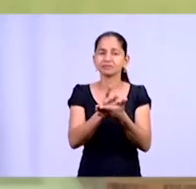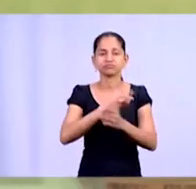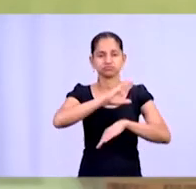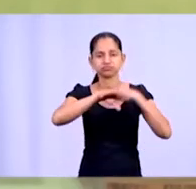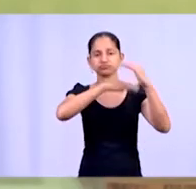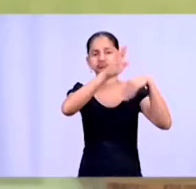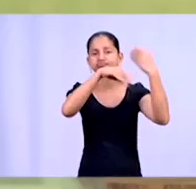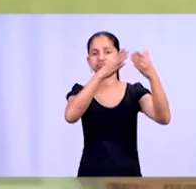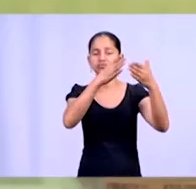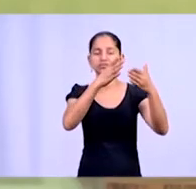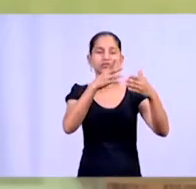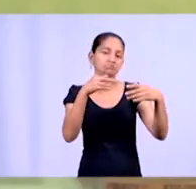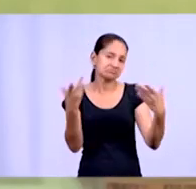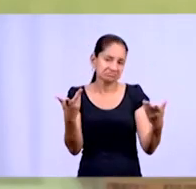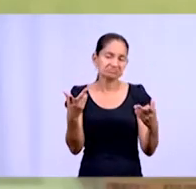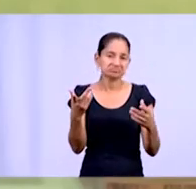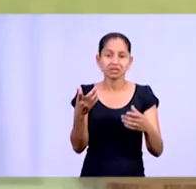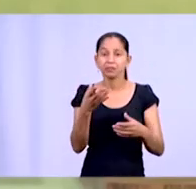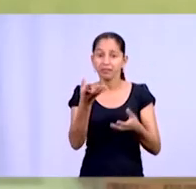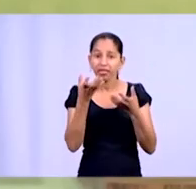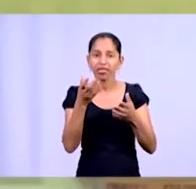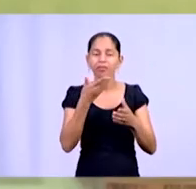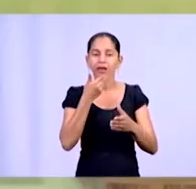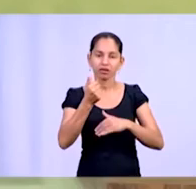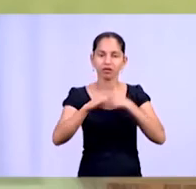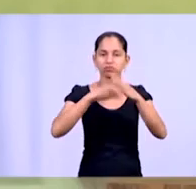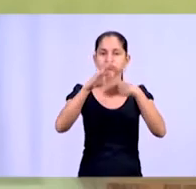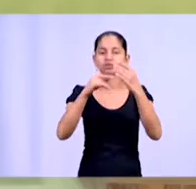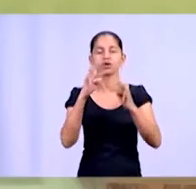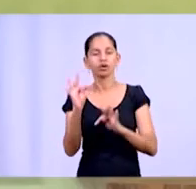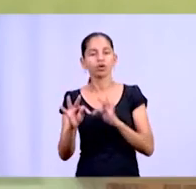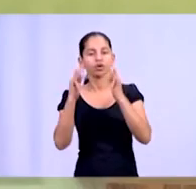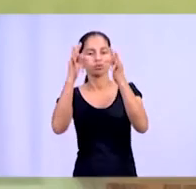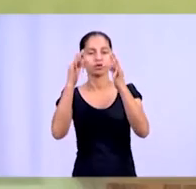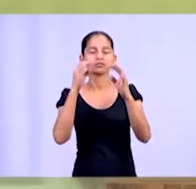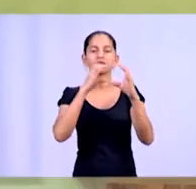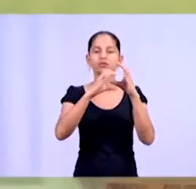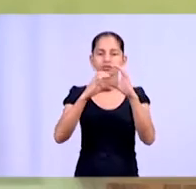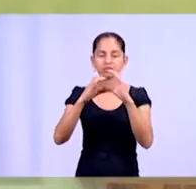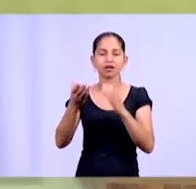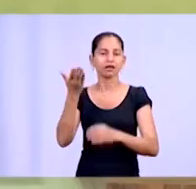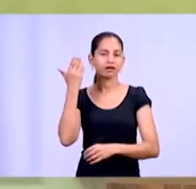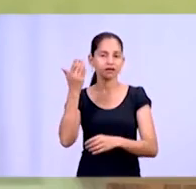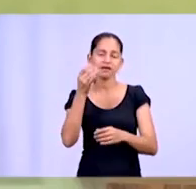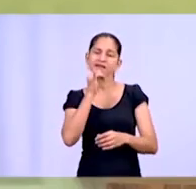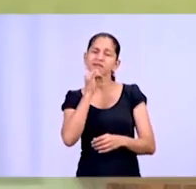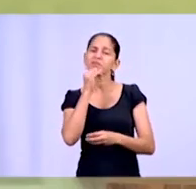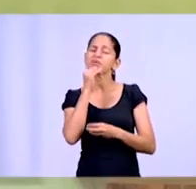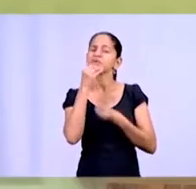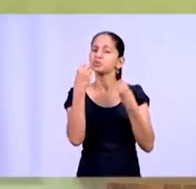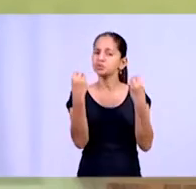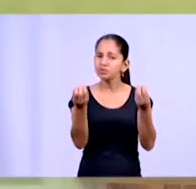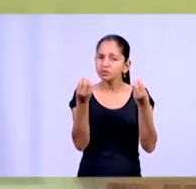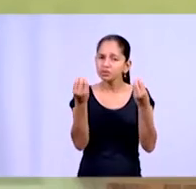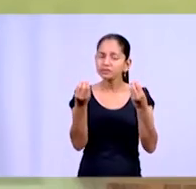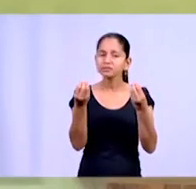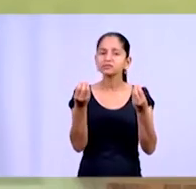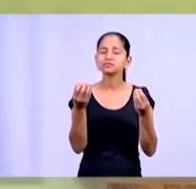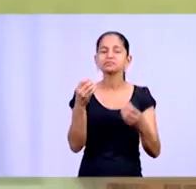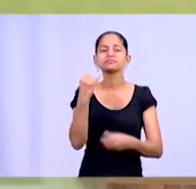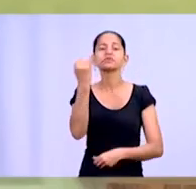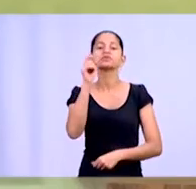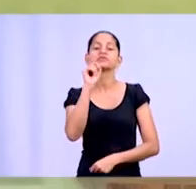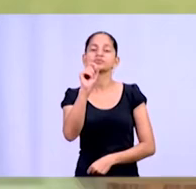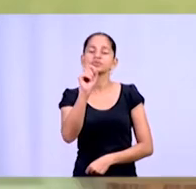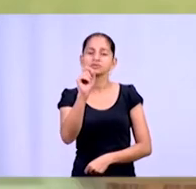evoluindo e antenada, né, nas tecnologias da informação e comunicação que falamos também na aula passada. E é interessante, professor, que hoje as